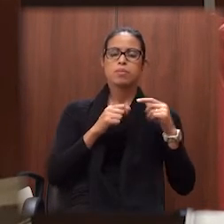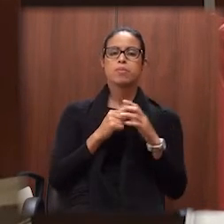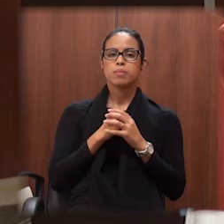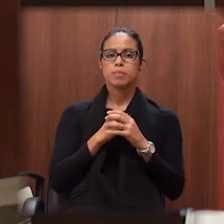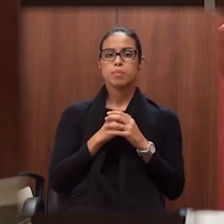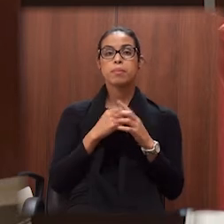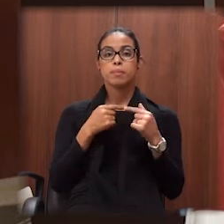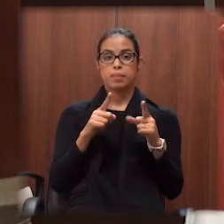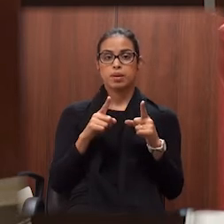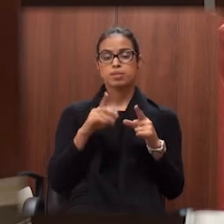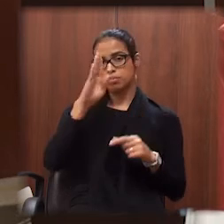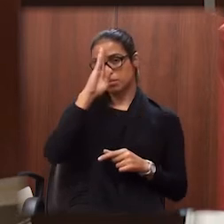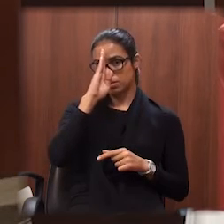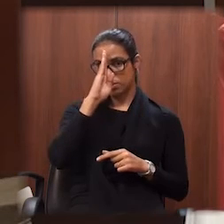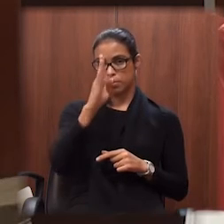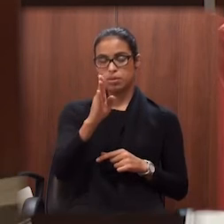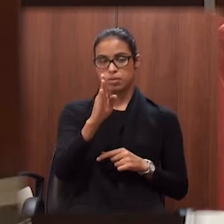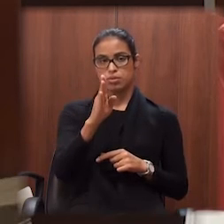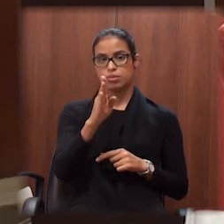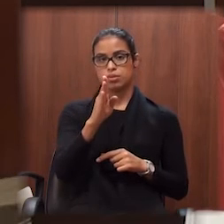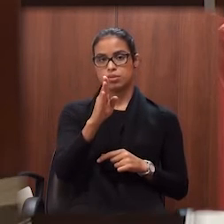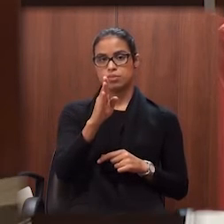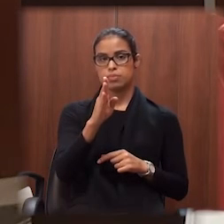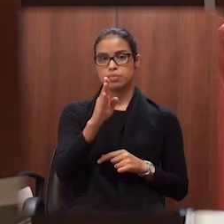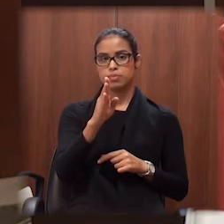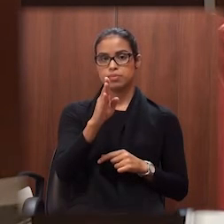realizar, mas principalmente